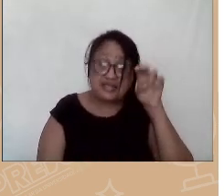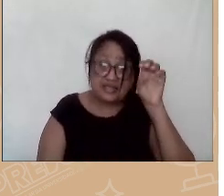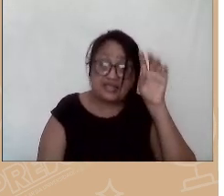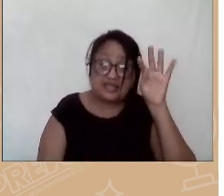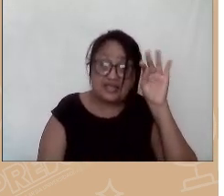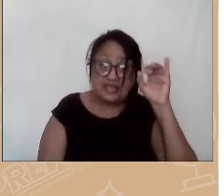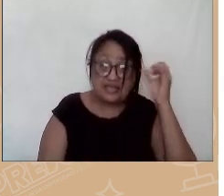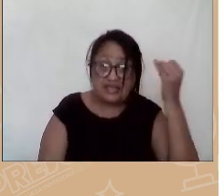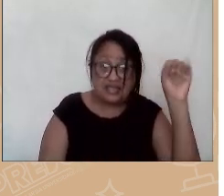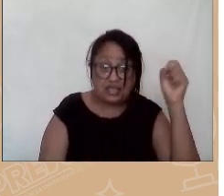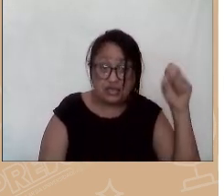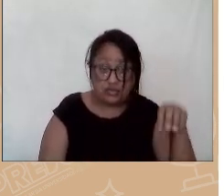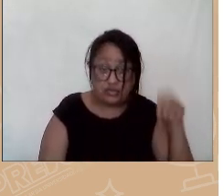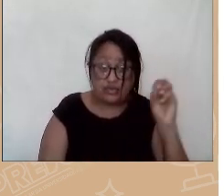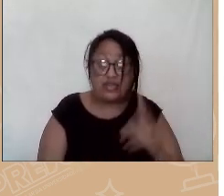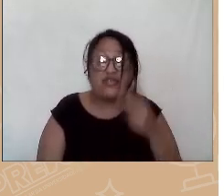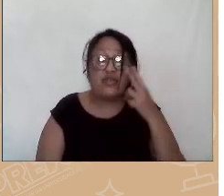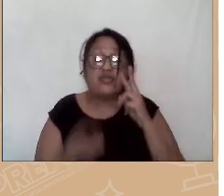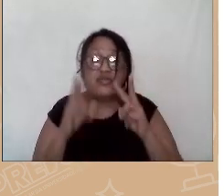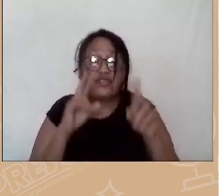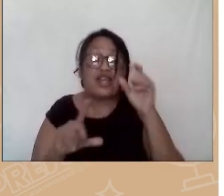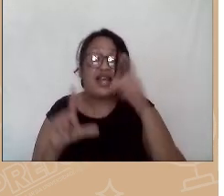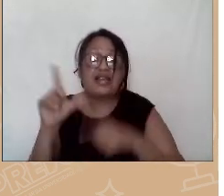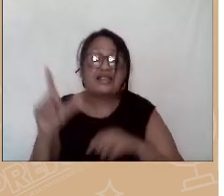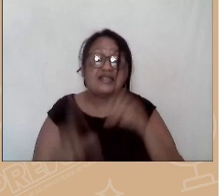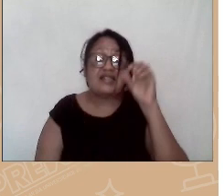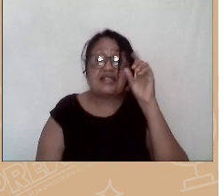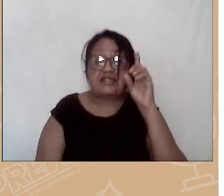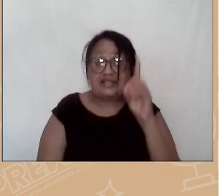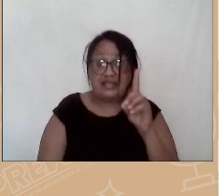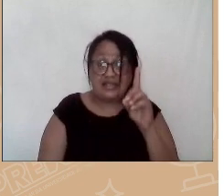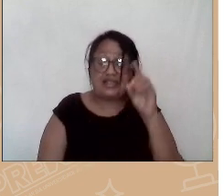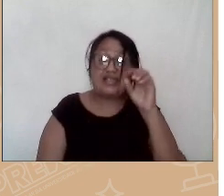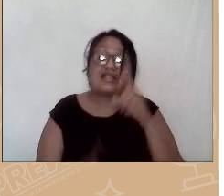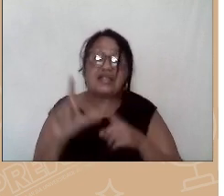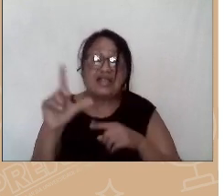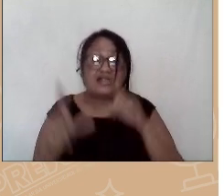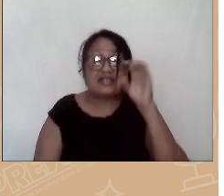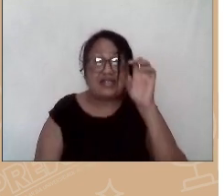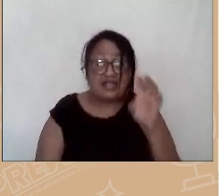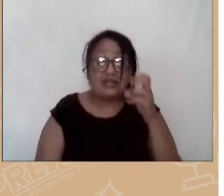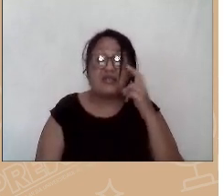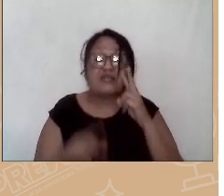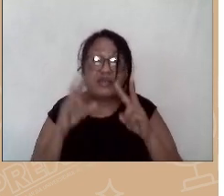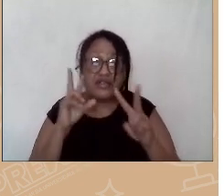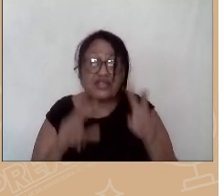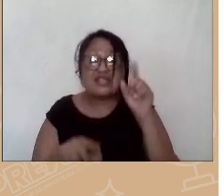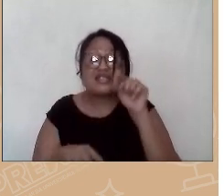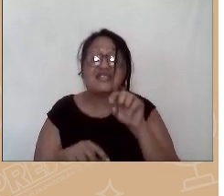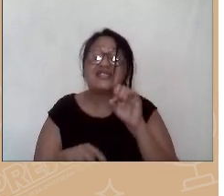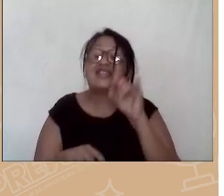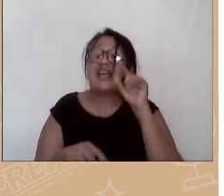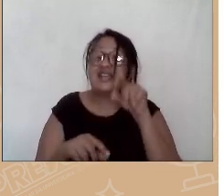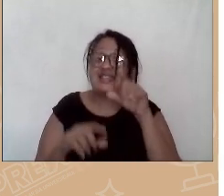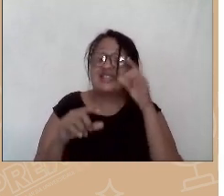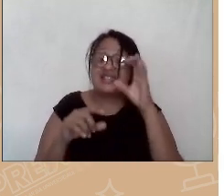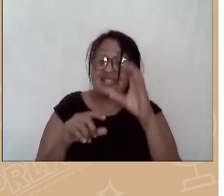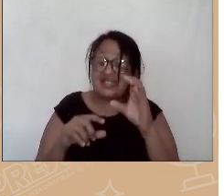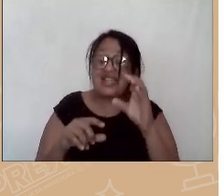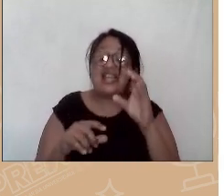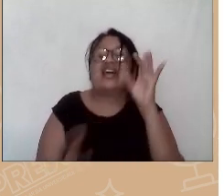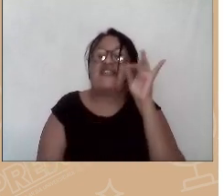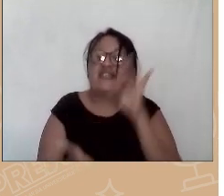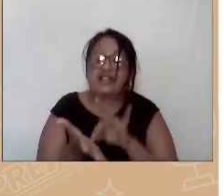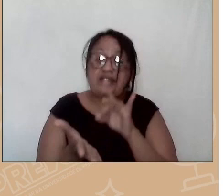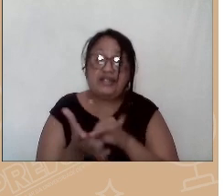olhar a letra D e a letra E para confirmarmos se esta é a letra correta se a letra C é realmente a